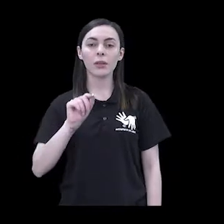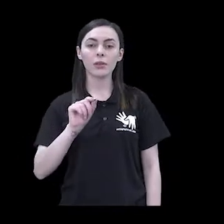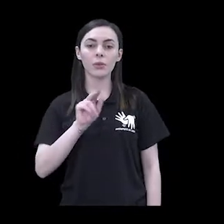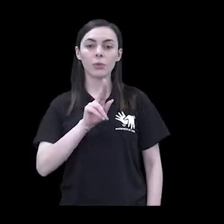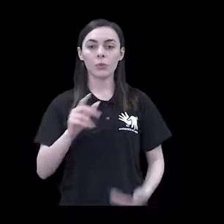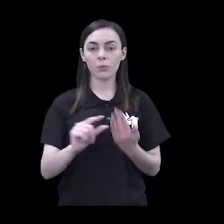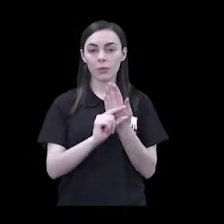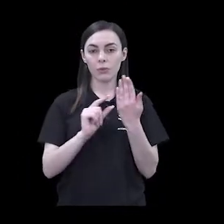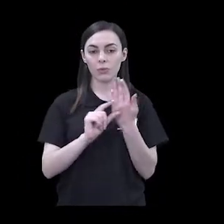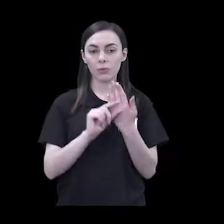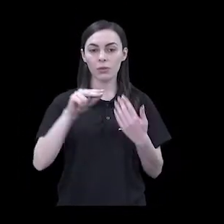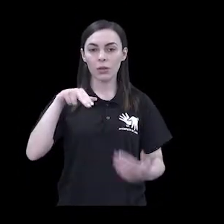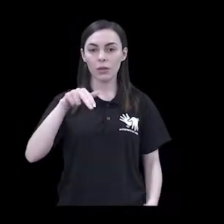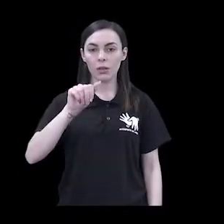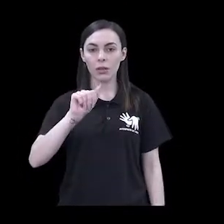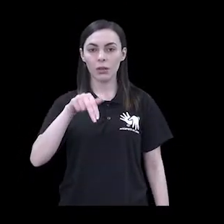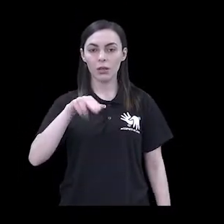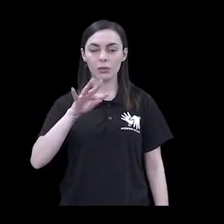Saint-Exupéry e